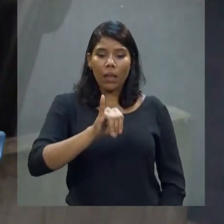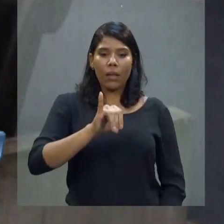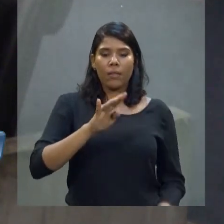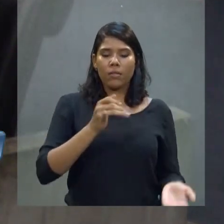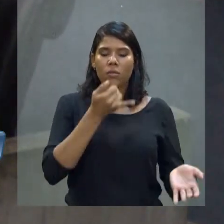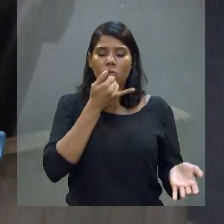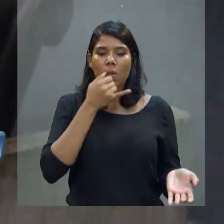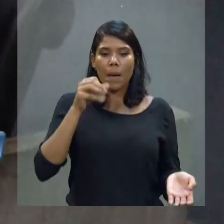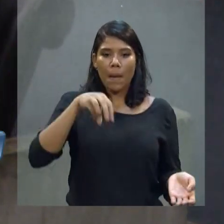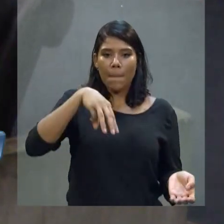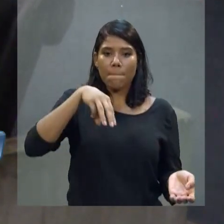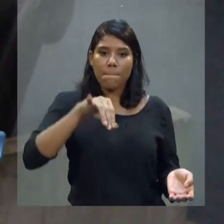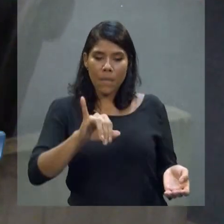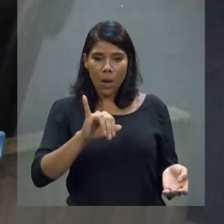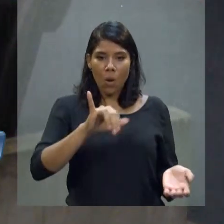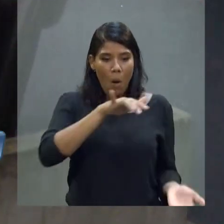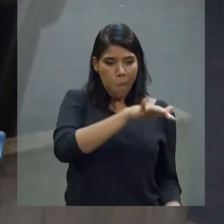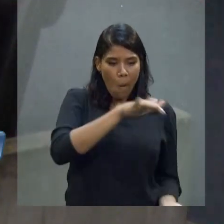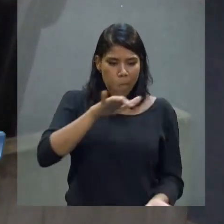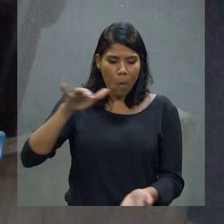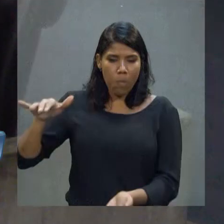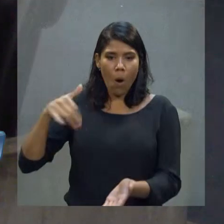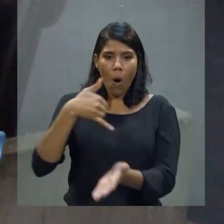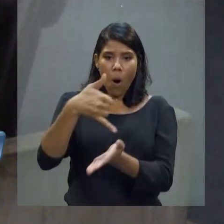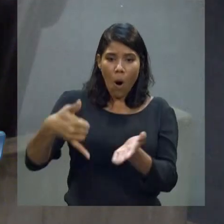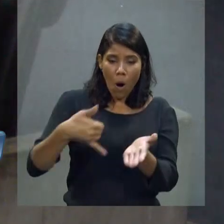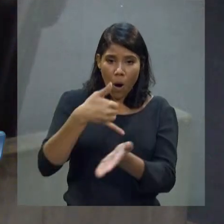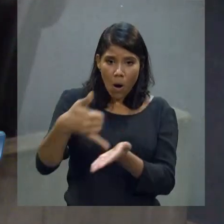milhões de barris equivalente